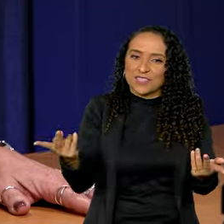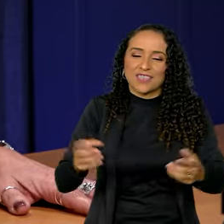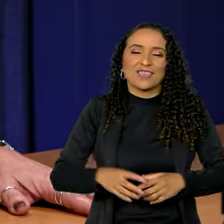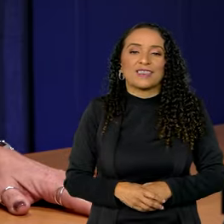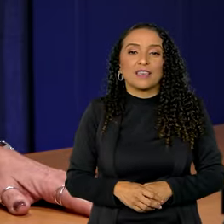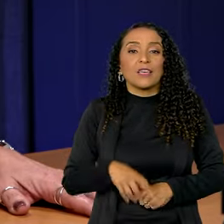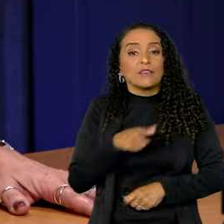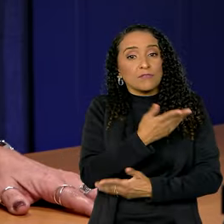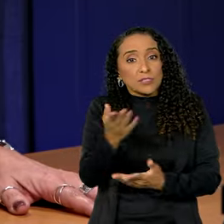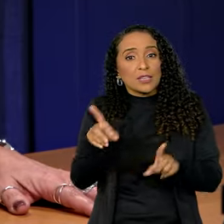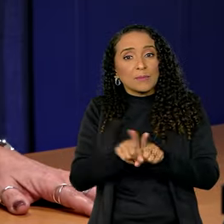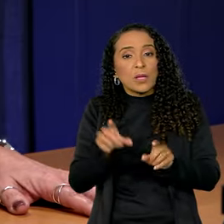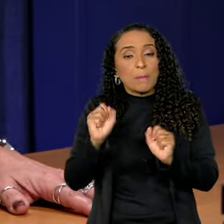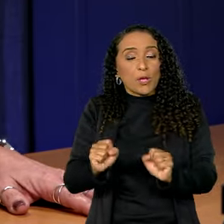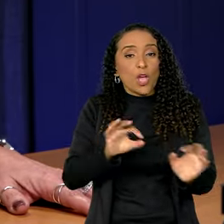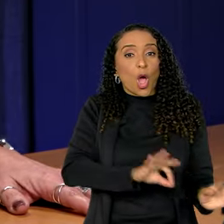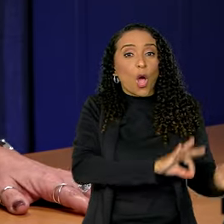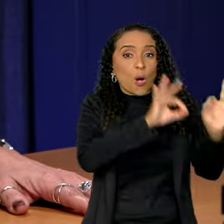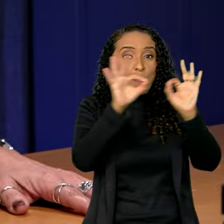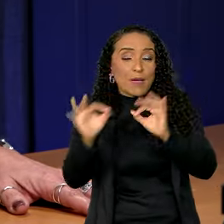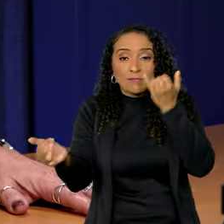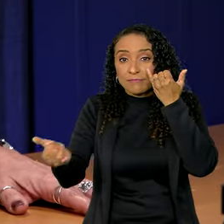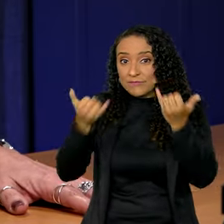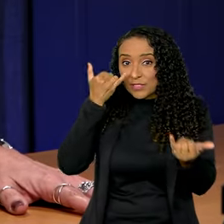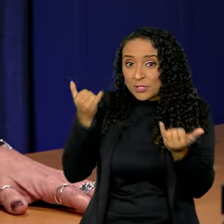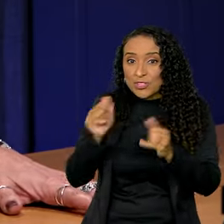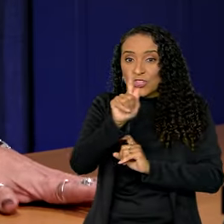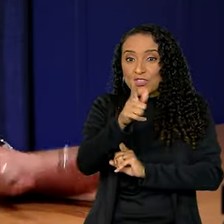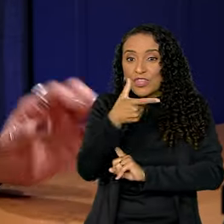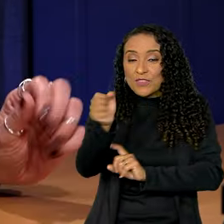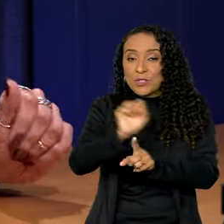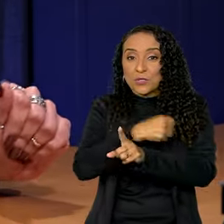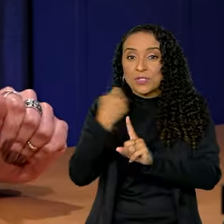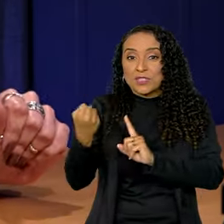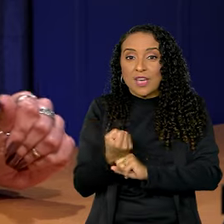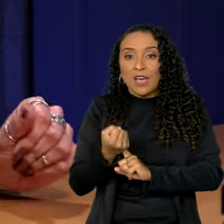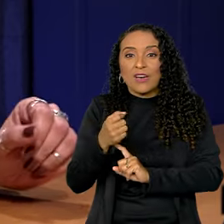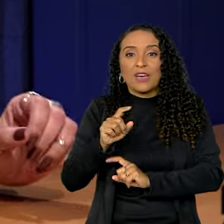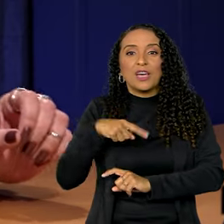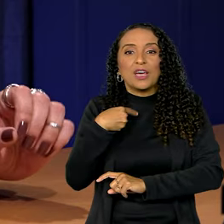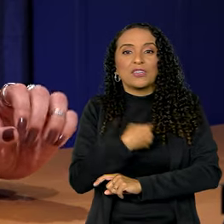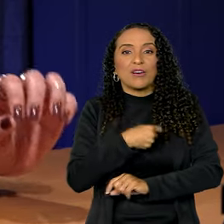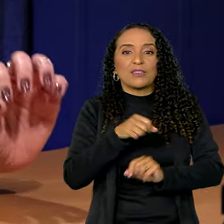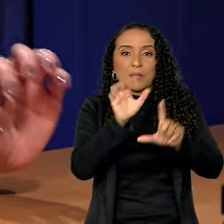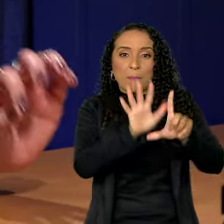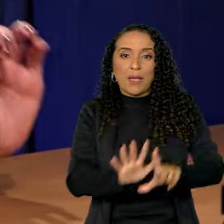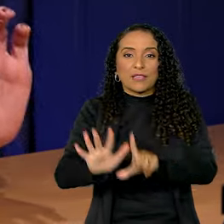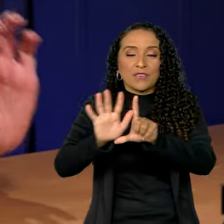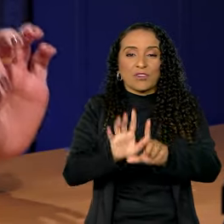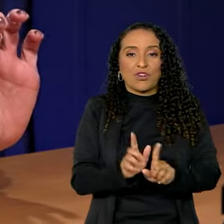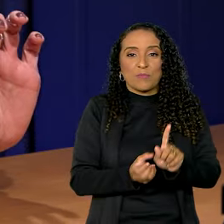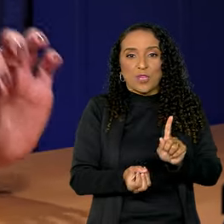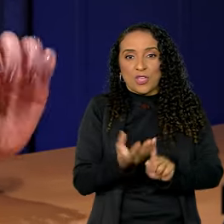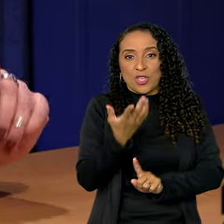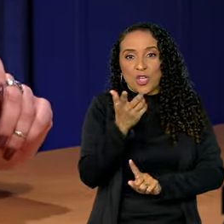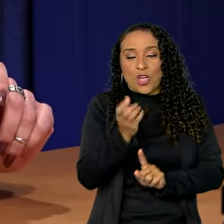vocês e você também pode acompanhar as informações do G20 social na nossa plataforma